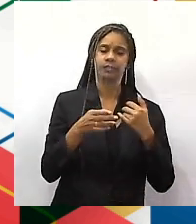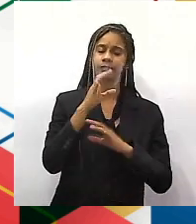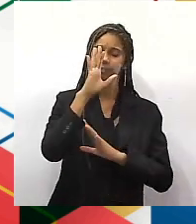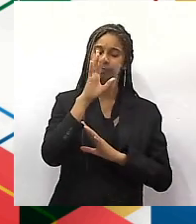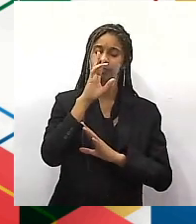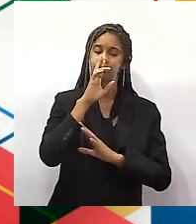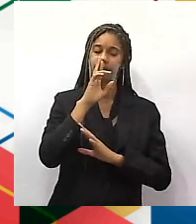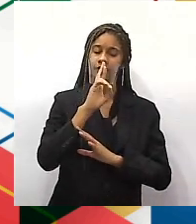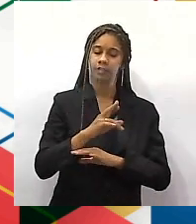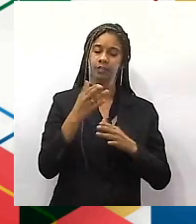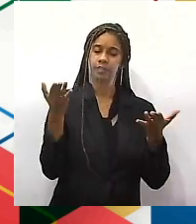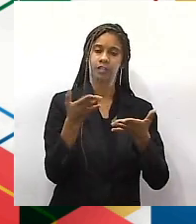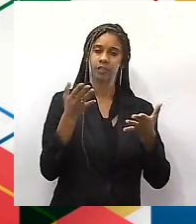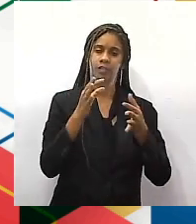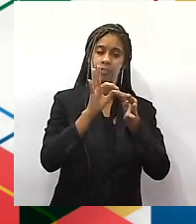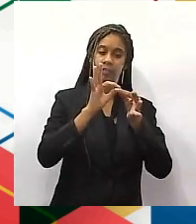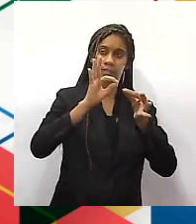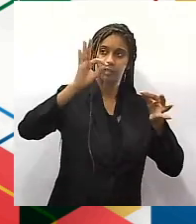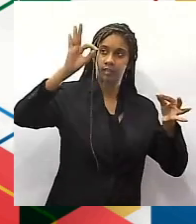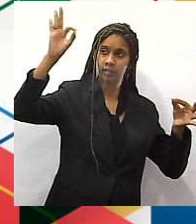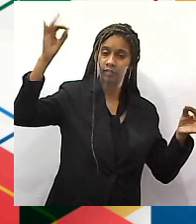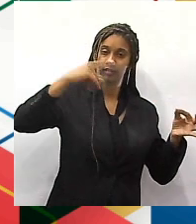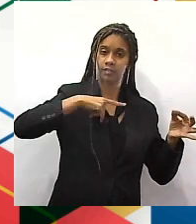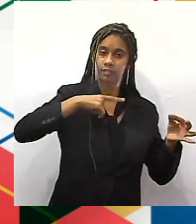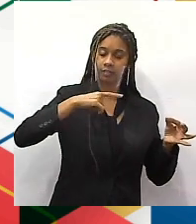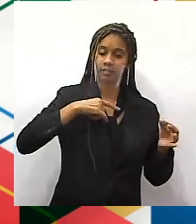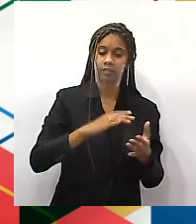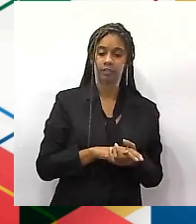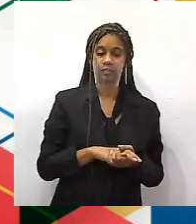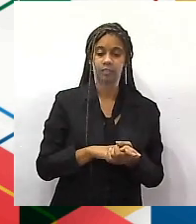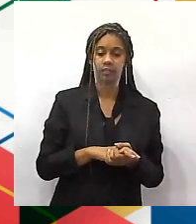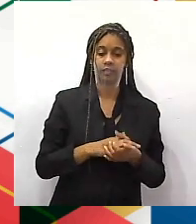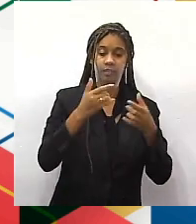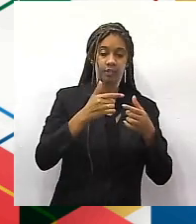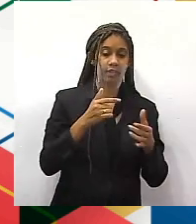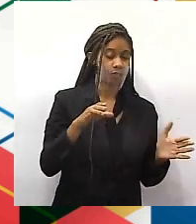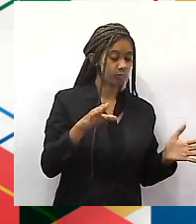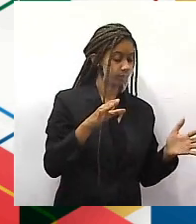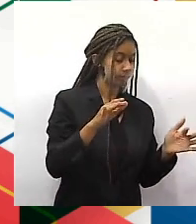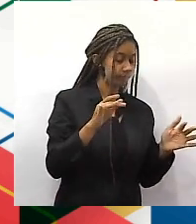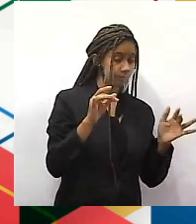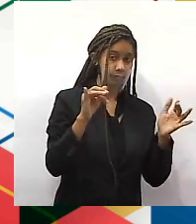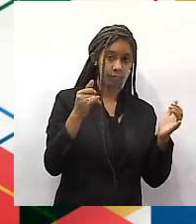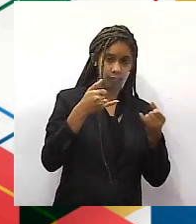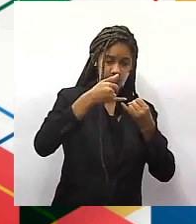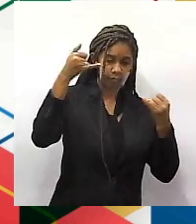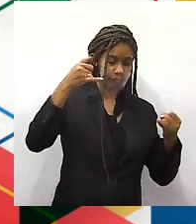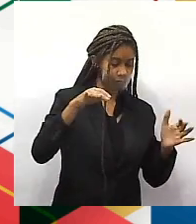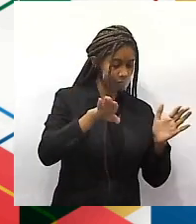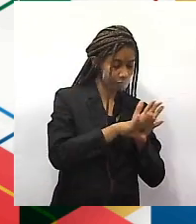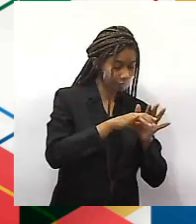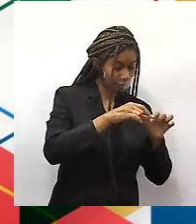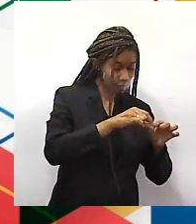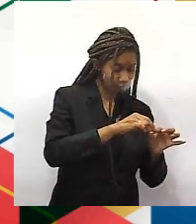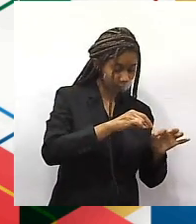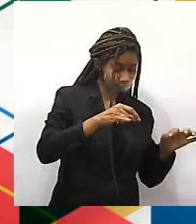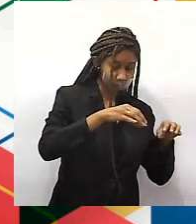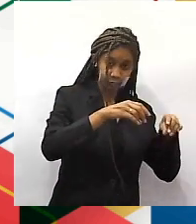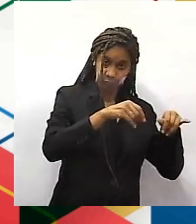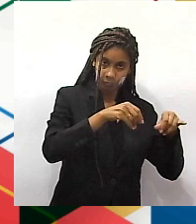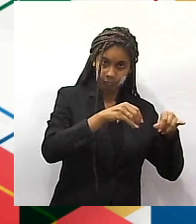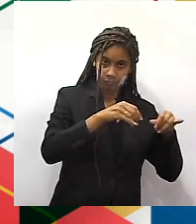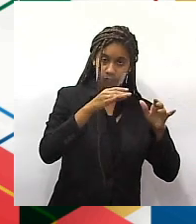a distância entre o ponto onde o fio foi preso ao solo e o poste